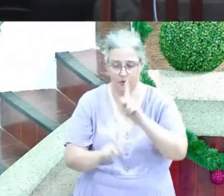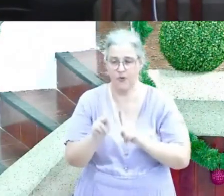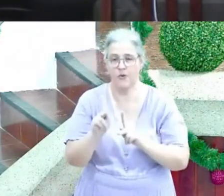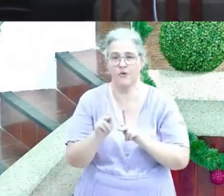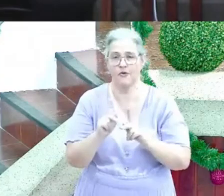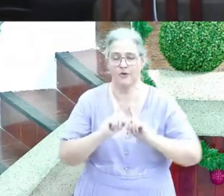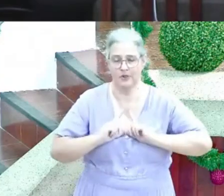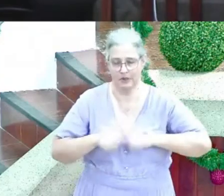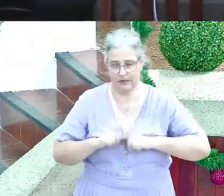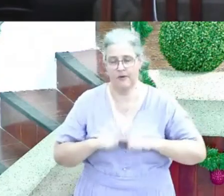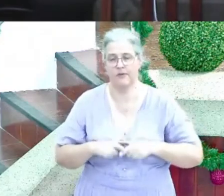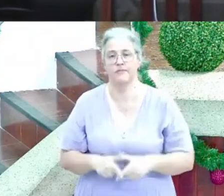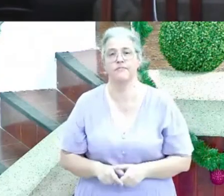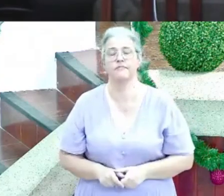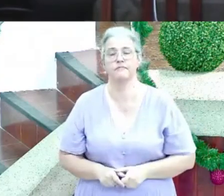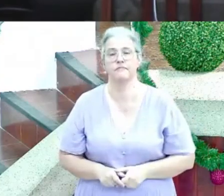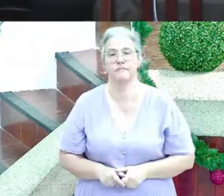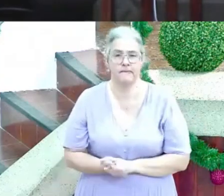Israel.